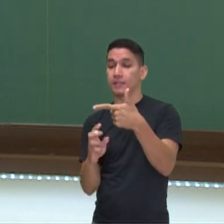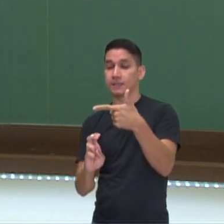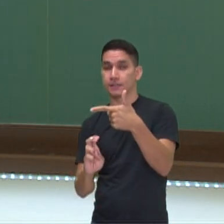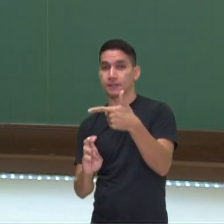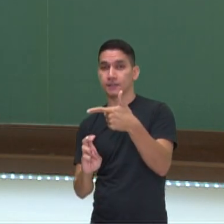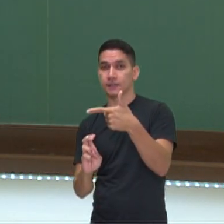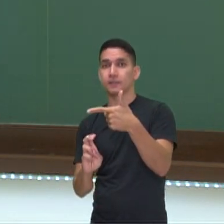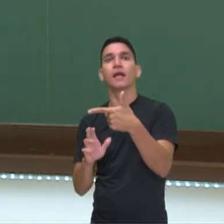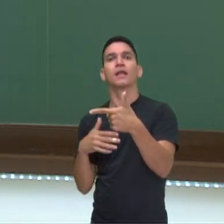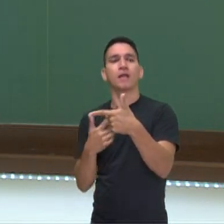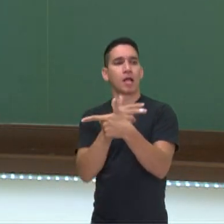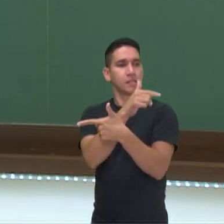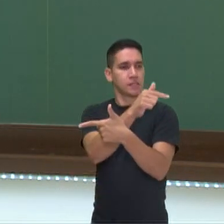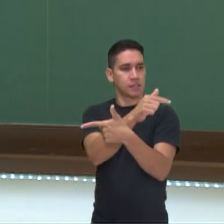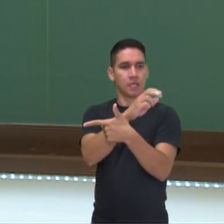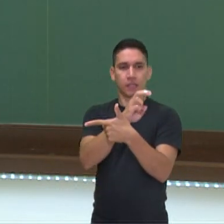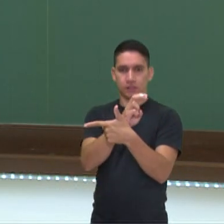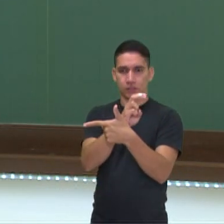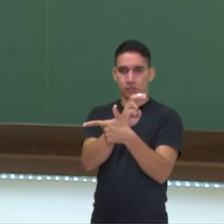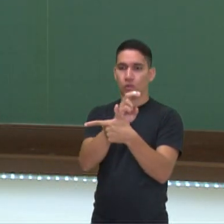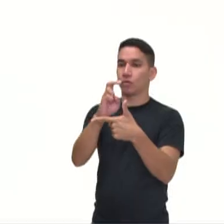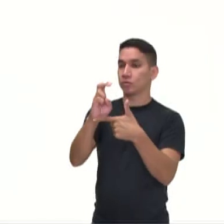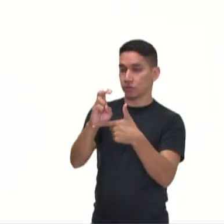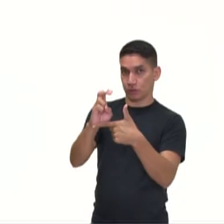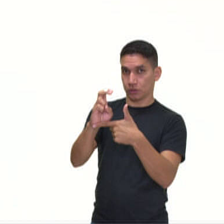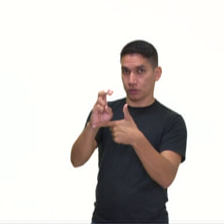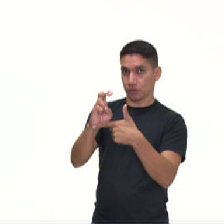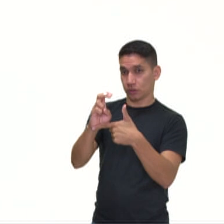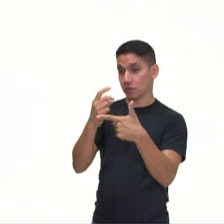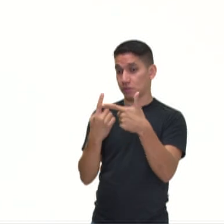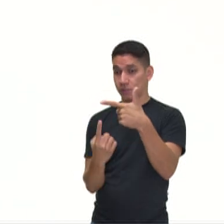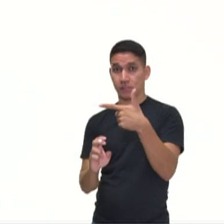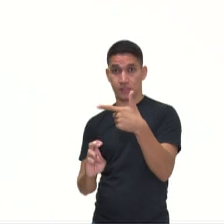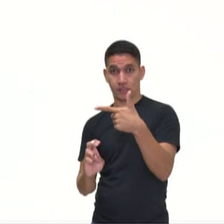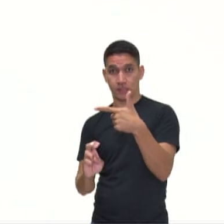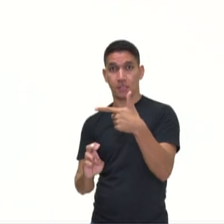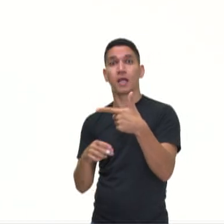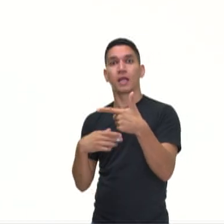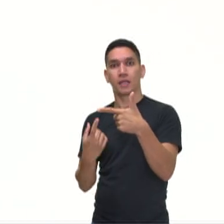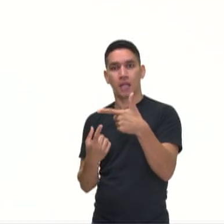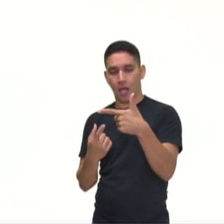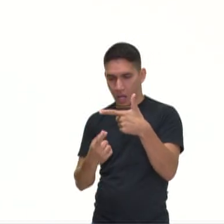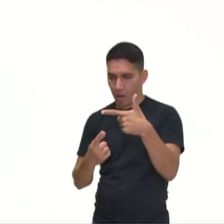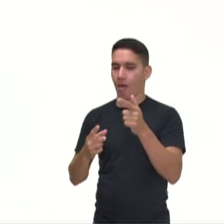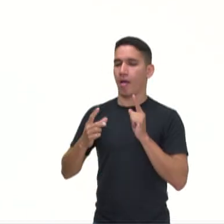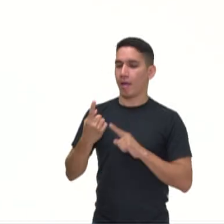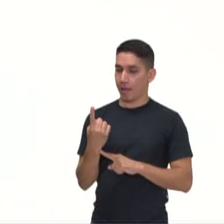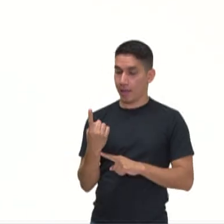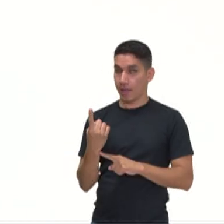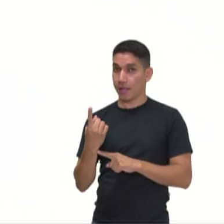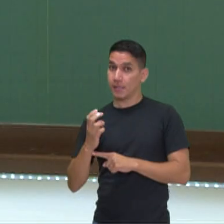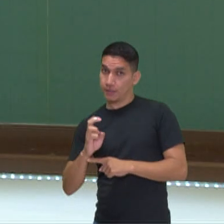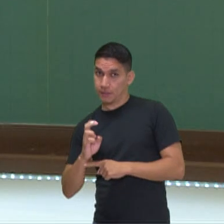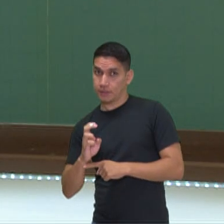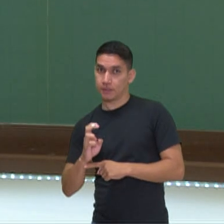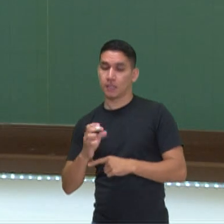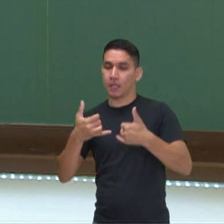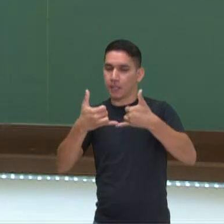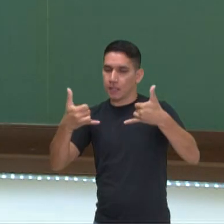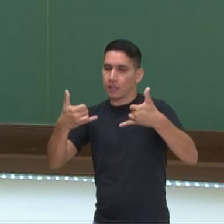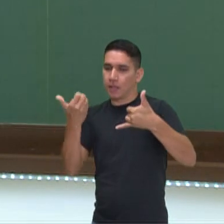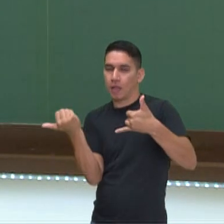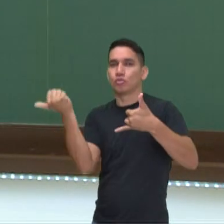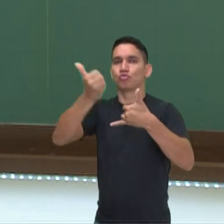15 tá 75 / 5 15 Então a gente vai pegar esse mais 15 e vai substituir